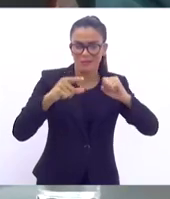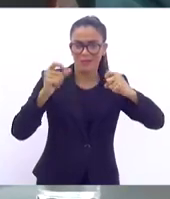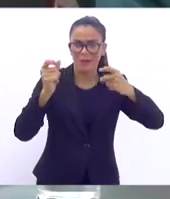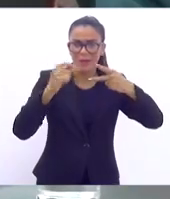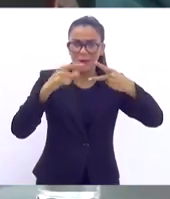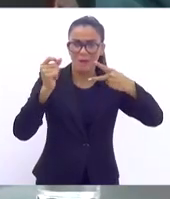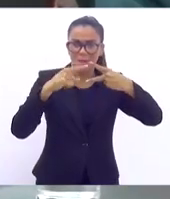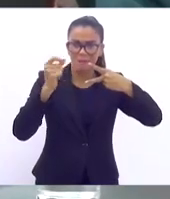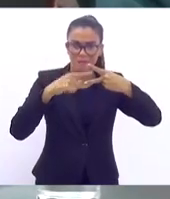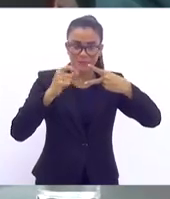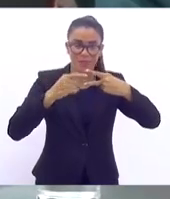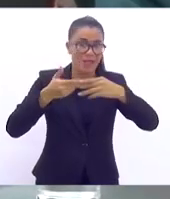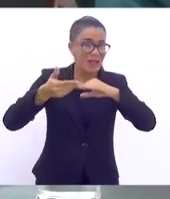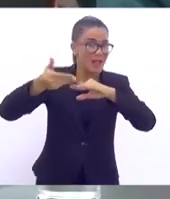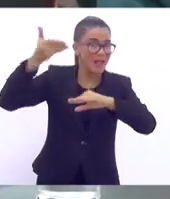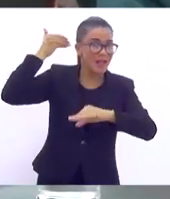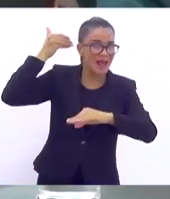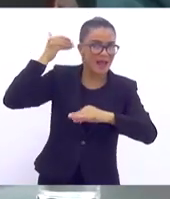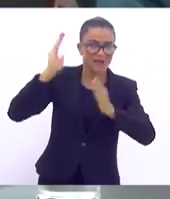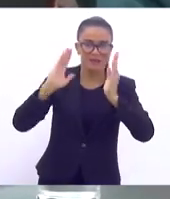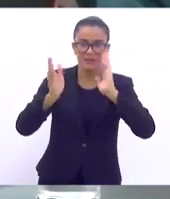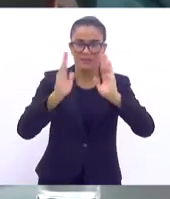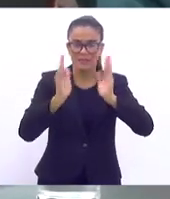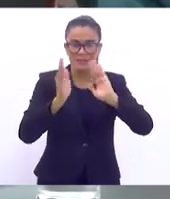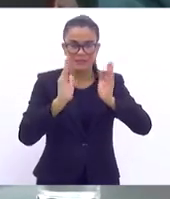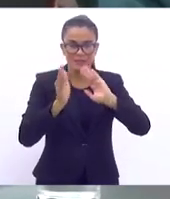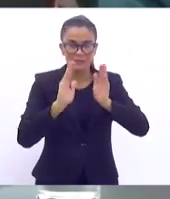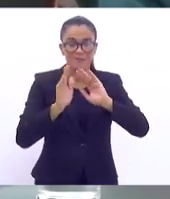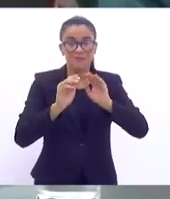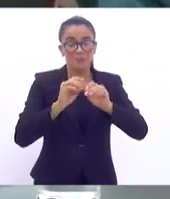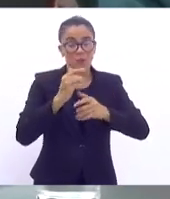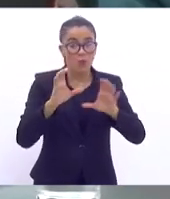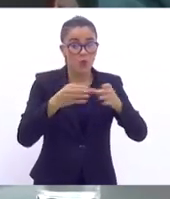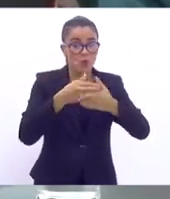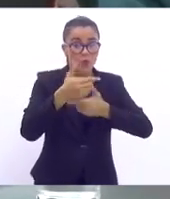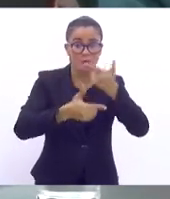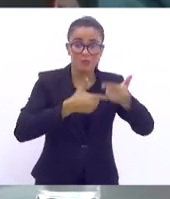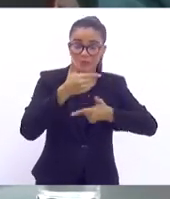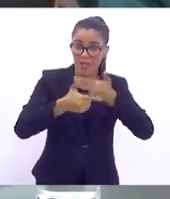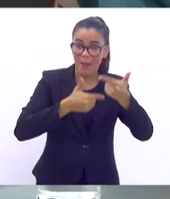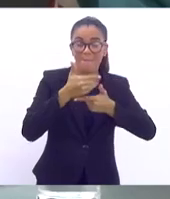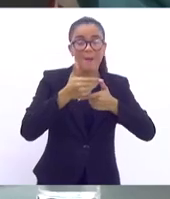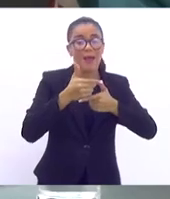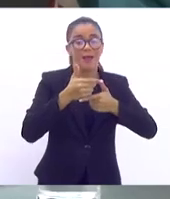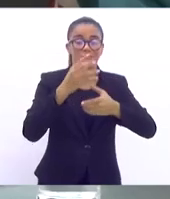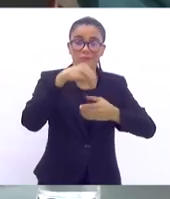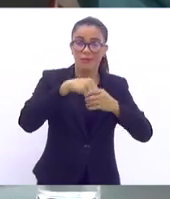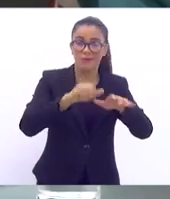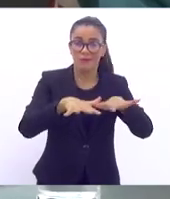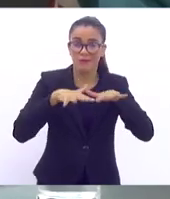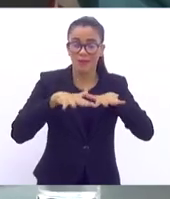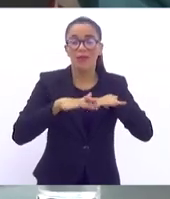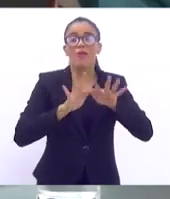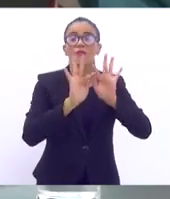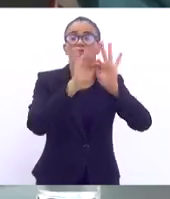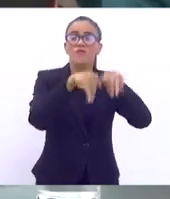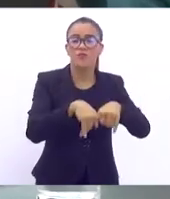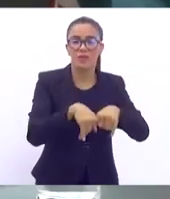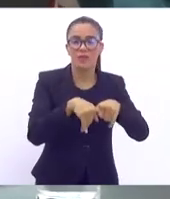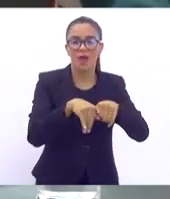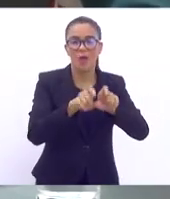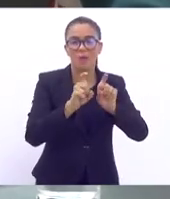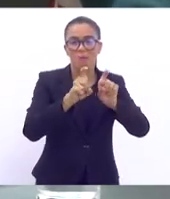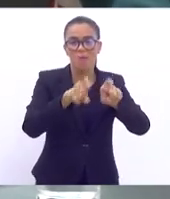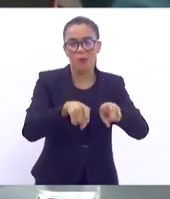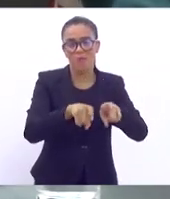bancadas do pessoal a época as frentes parlamentares serão extintas com o término de cada legislatura tanto